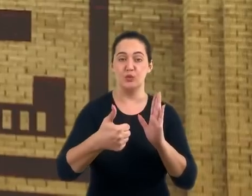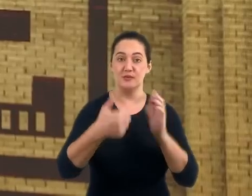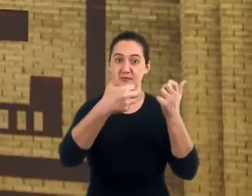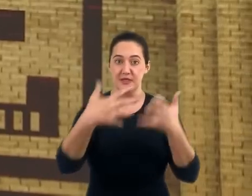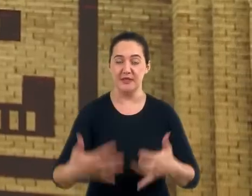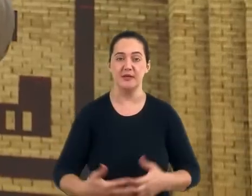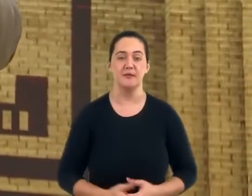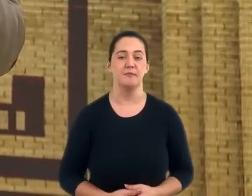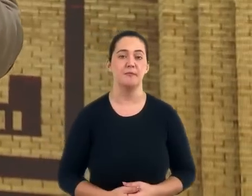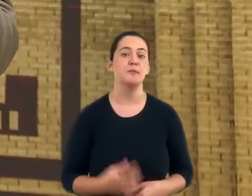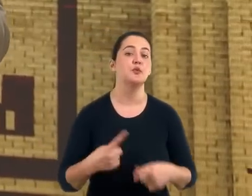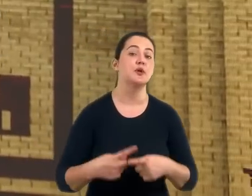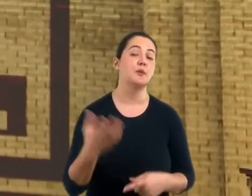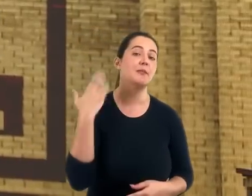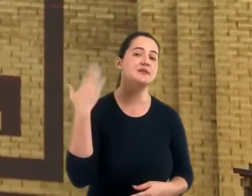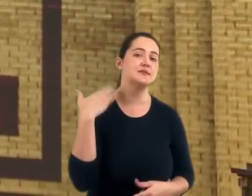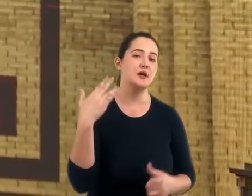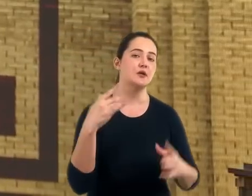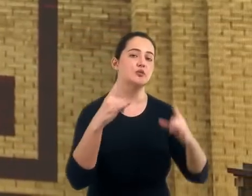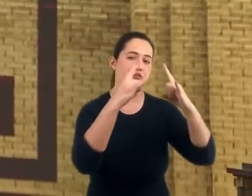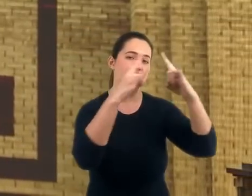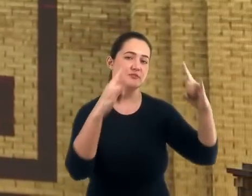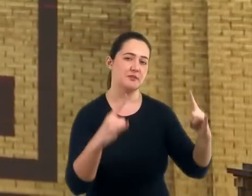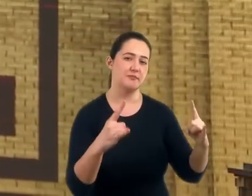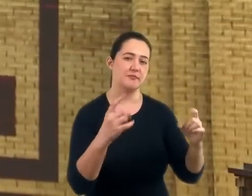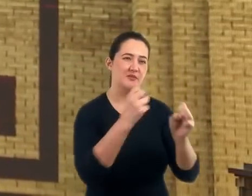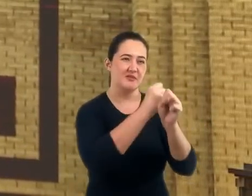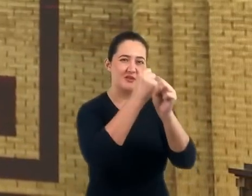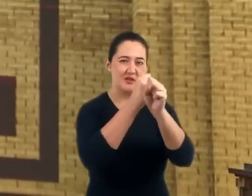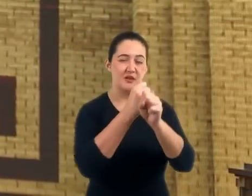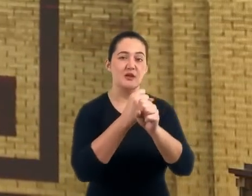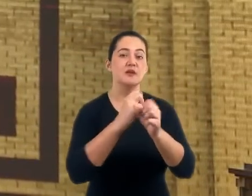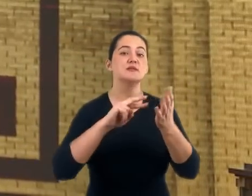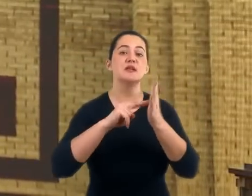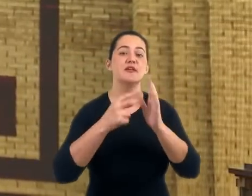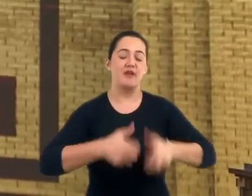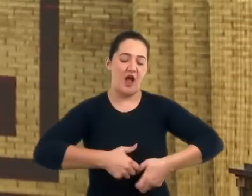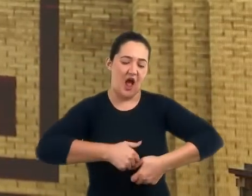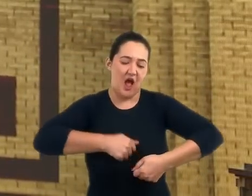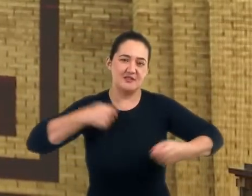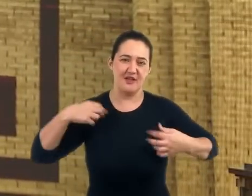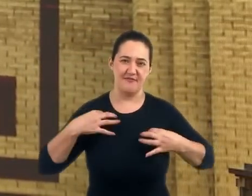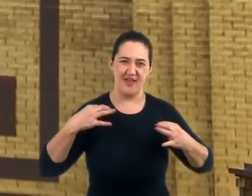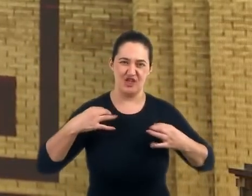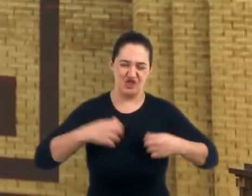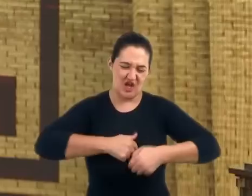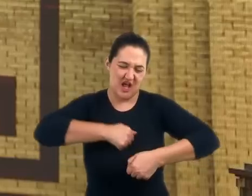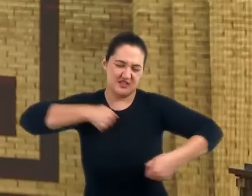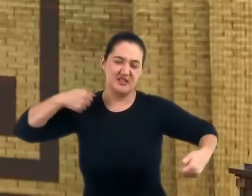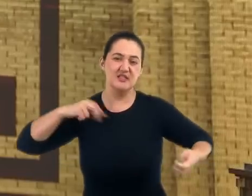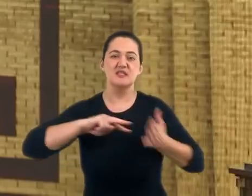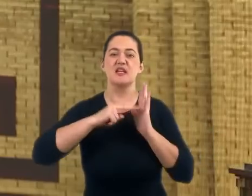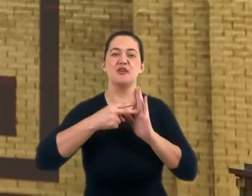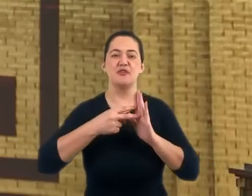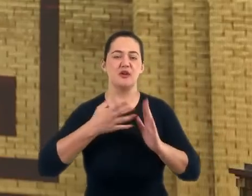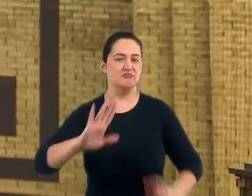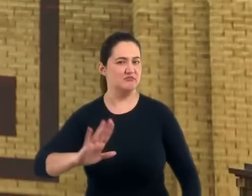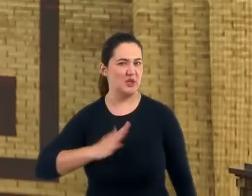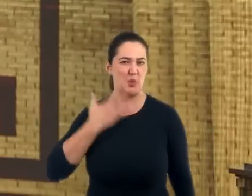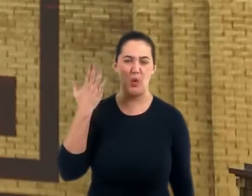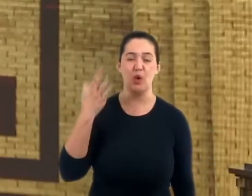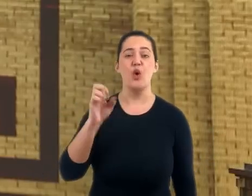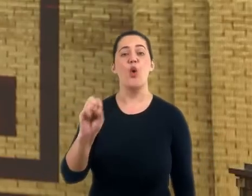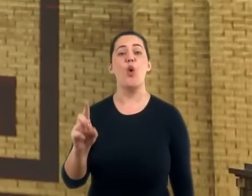deve saber, nos tempos bíblicos e até hoje entre os judeus, rasgar as vestes é um sinal de desagravo e também